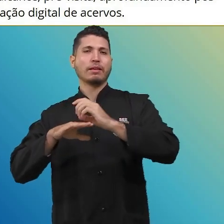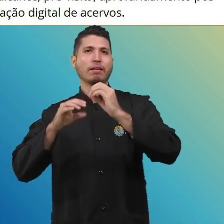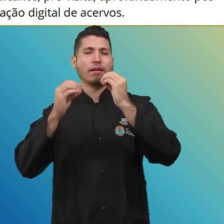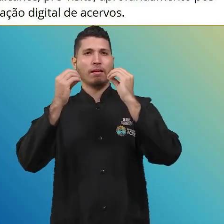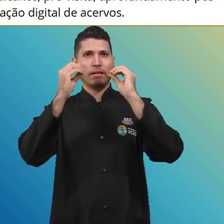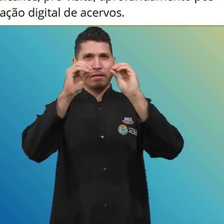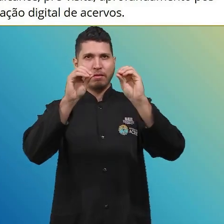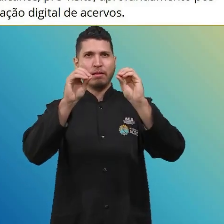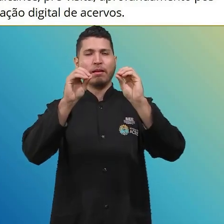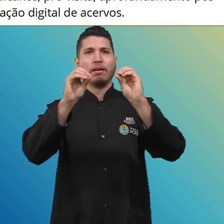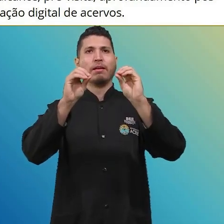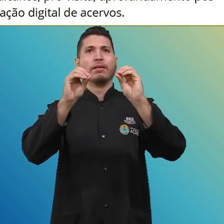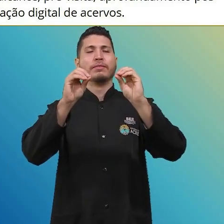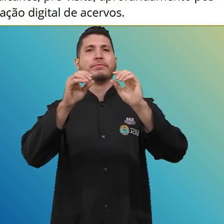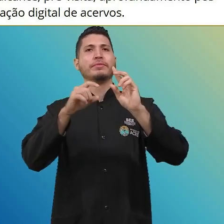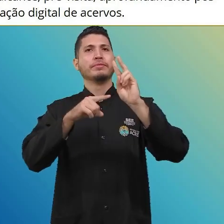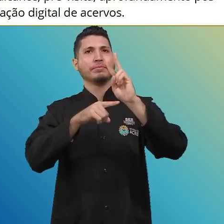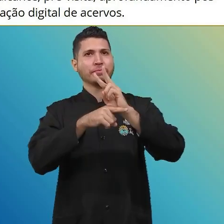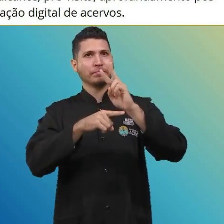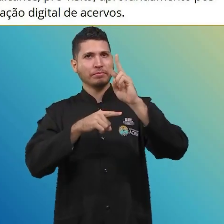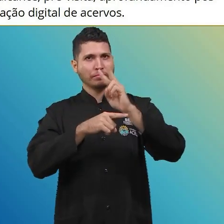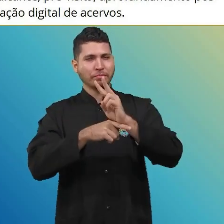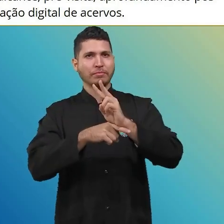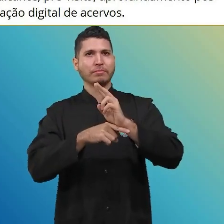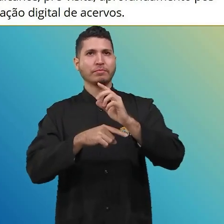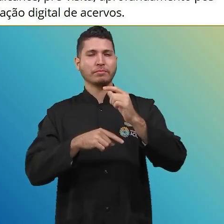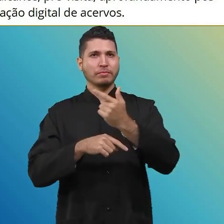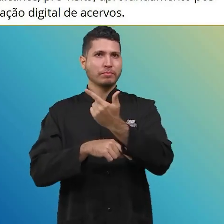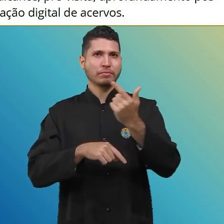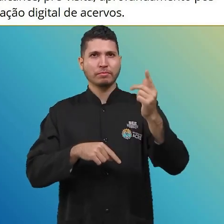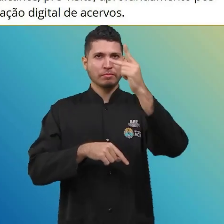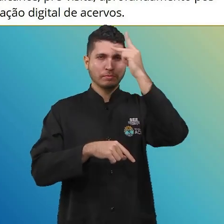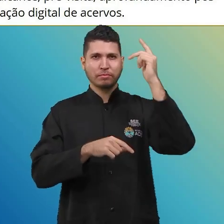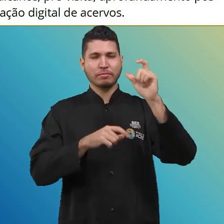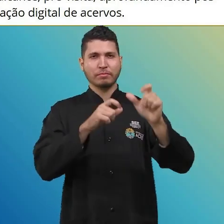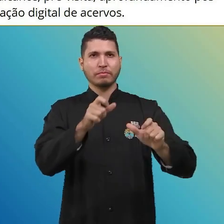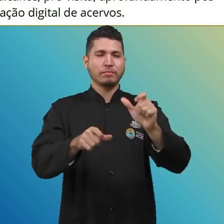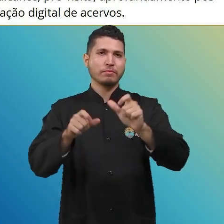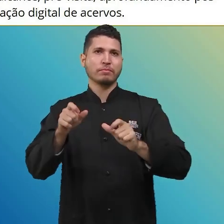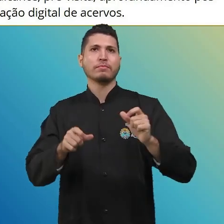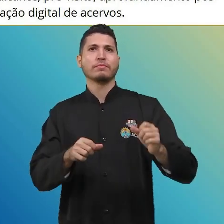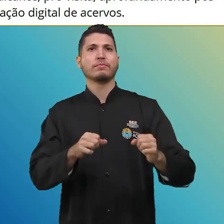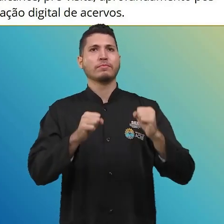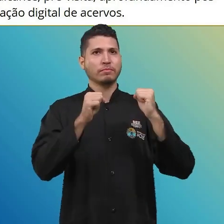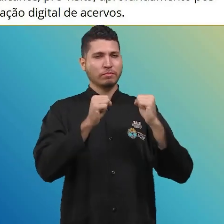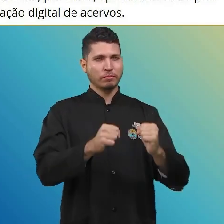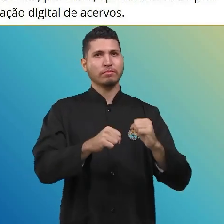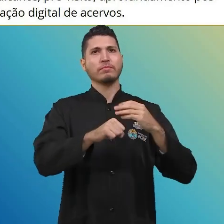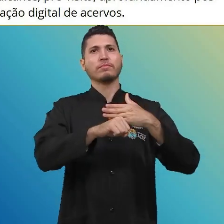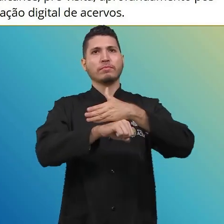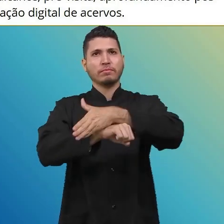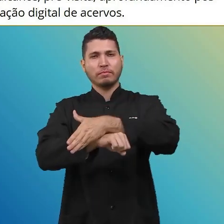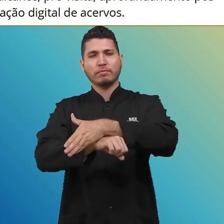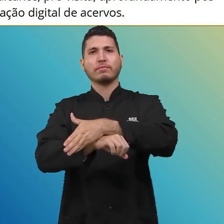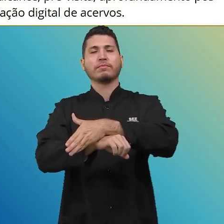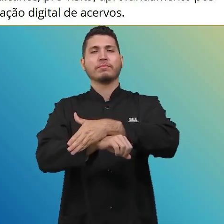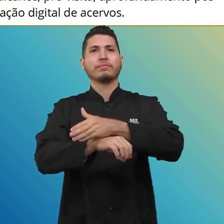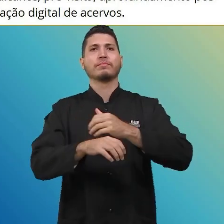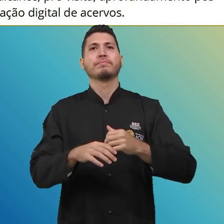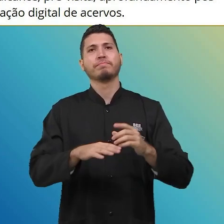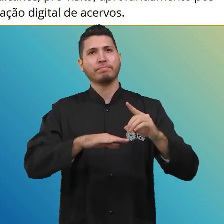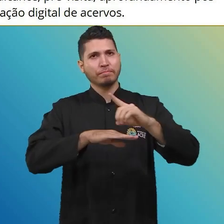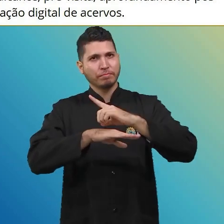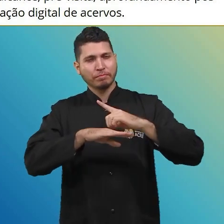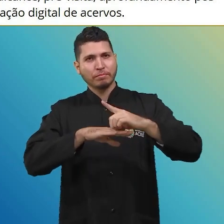esse acervo vai estar preservado para que outras pessoas no futuro possam ter acesso. Então, a